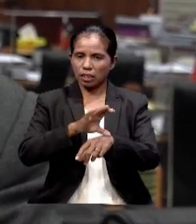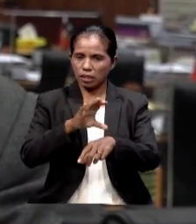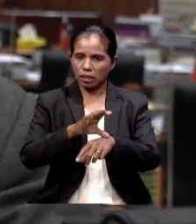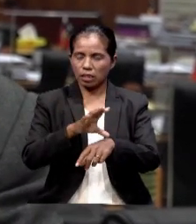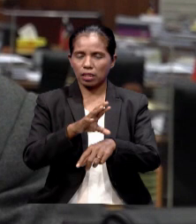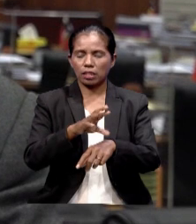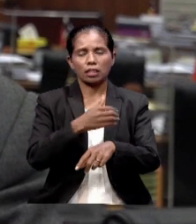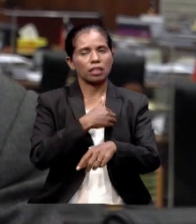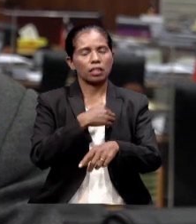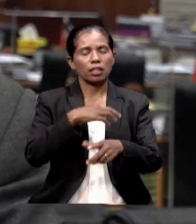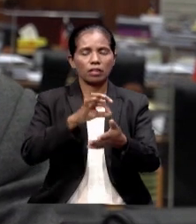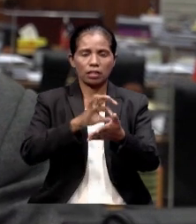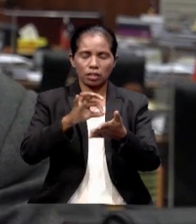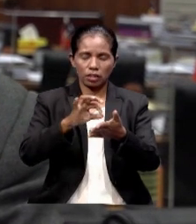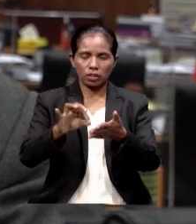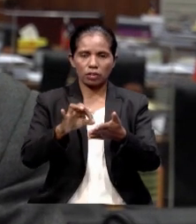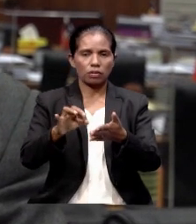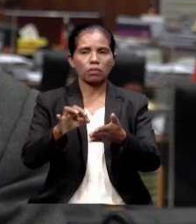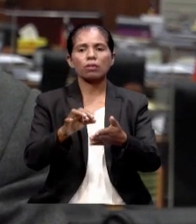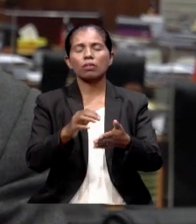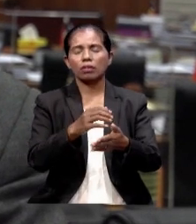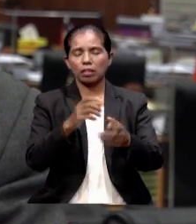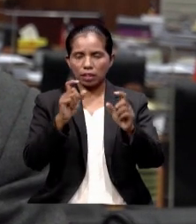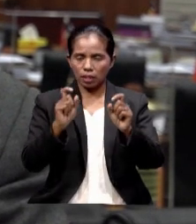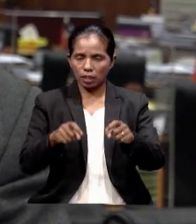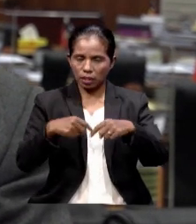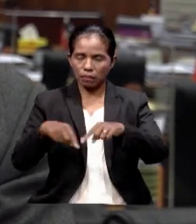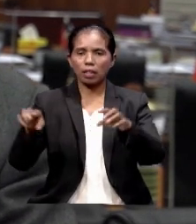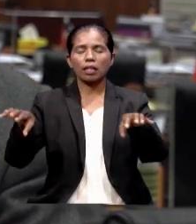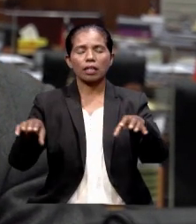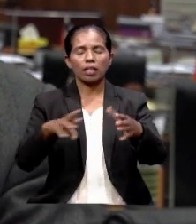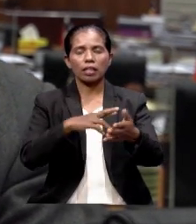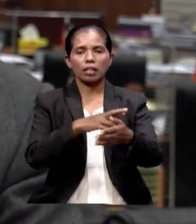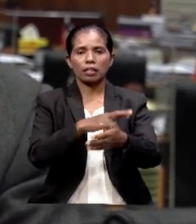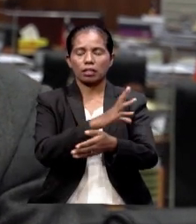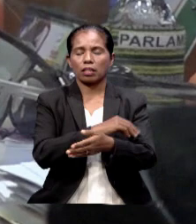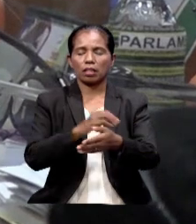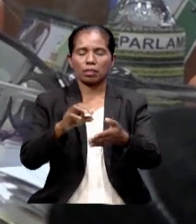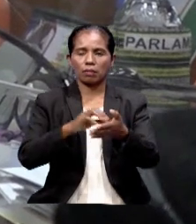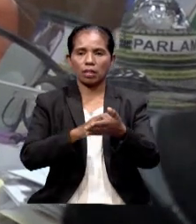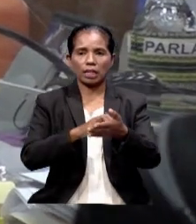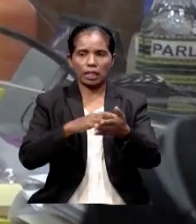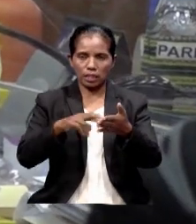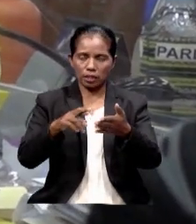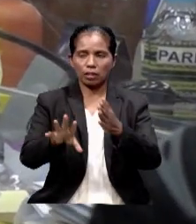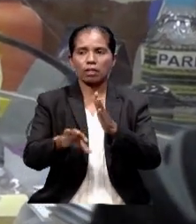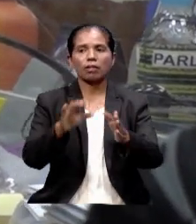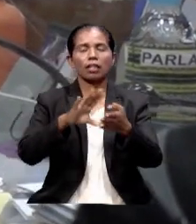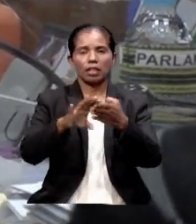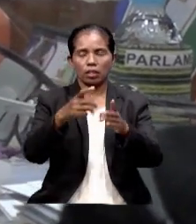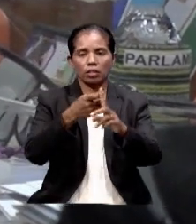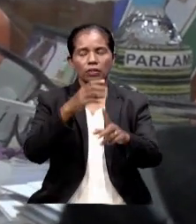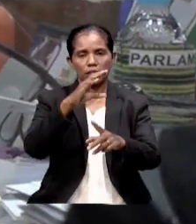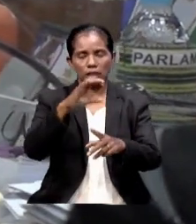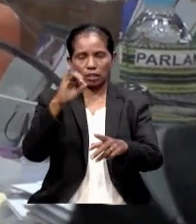maxedeu que resisto, cara, tem que ler quando promulga, tem que resisto e tem que retanfalefal licença ou se. Nihatutan,